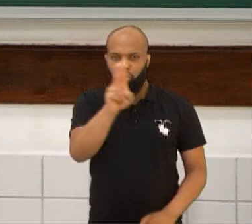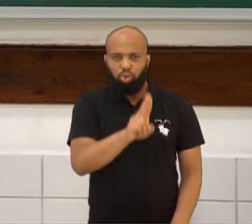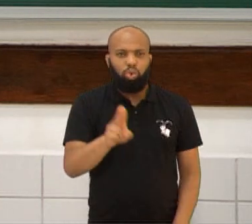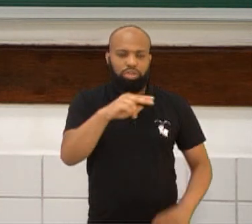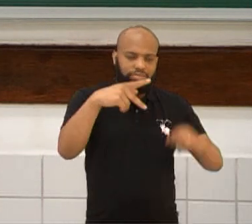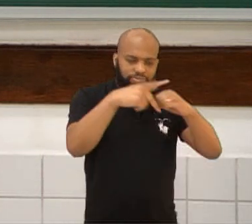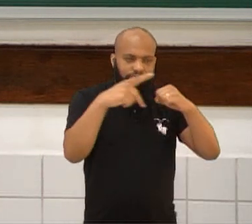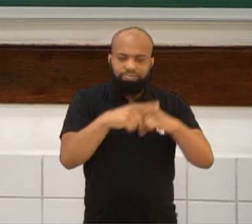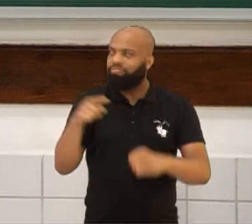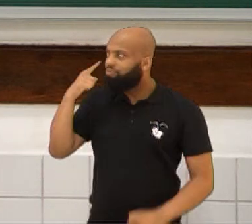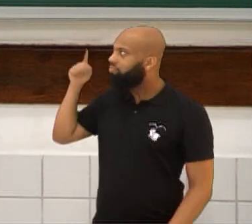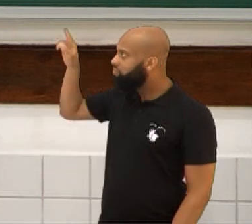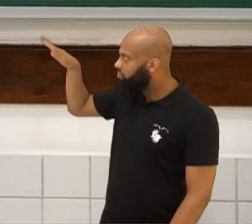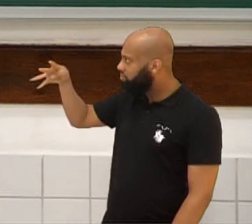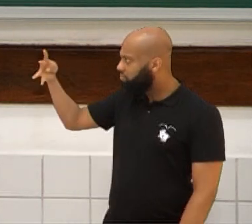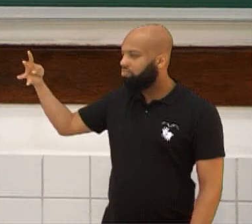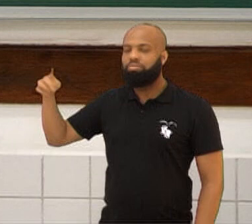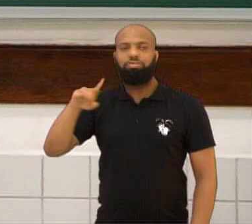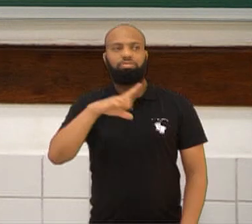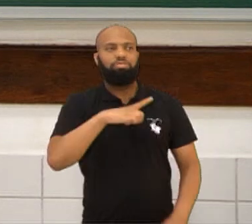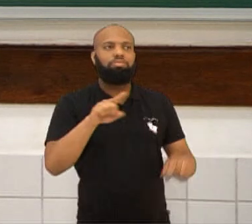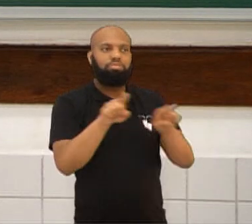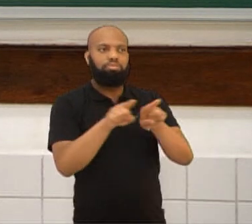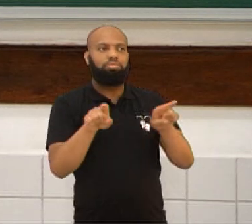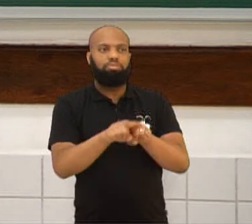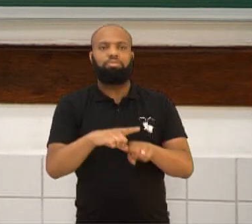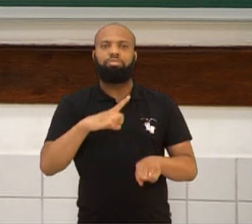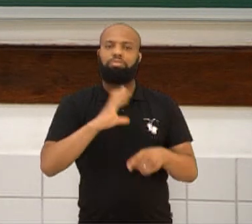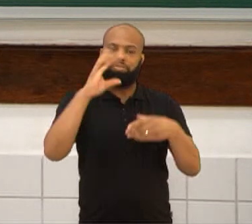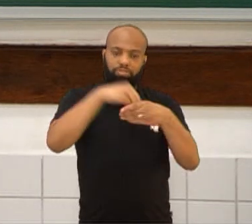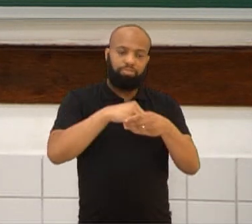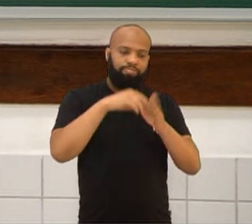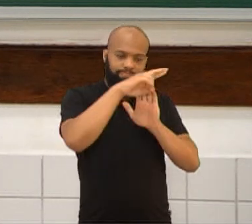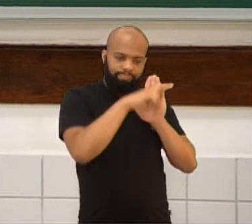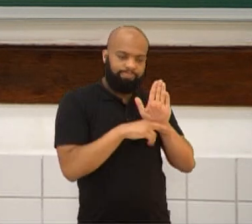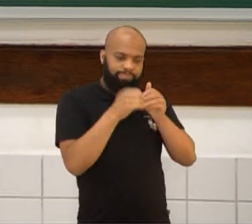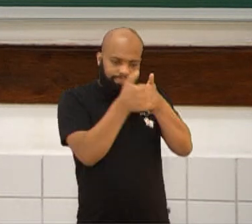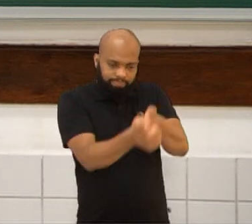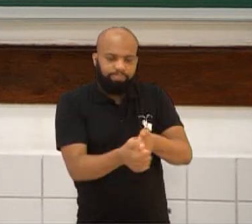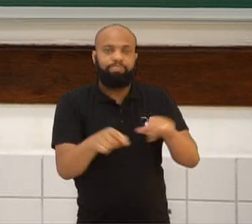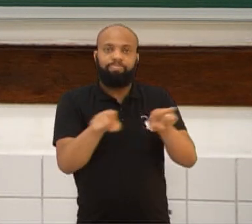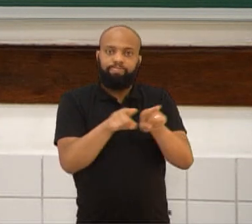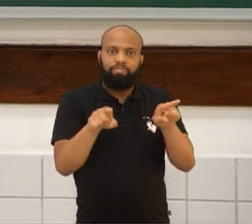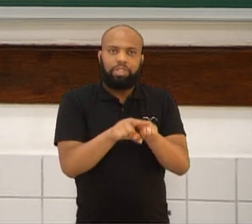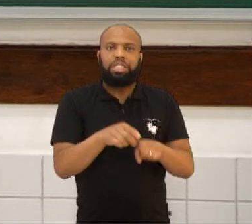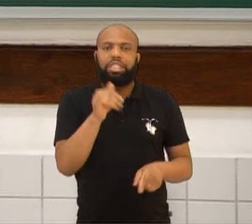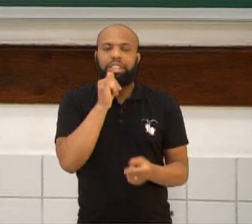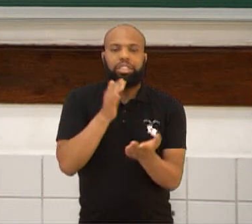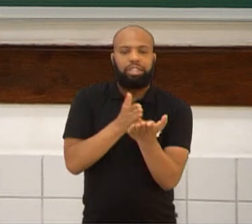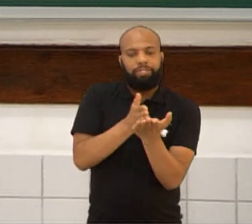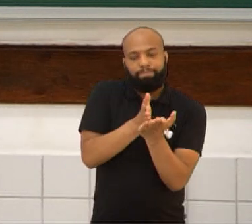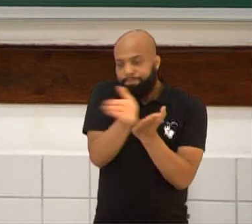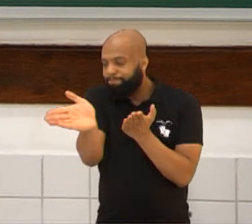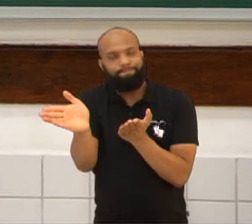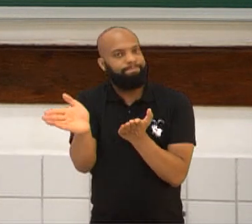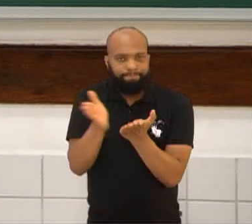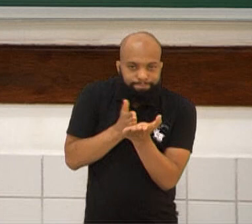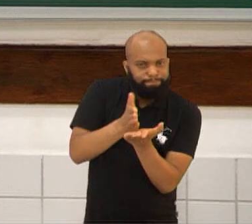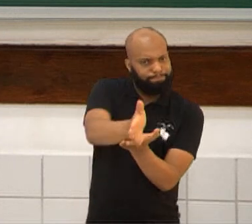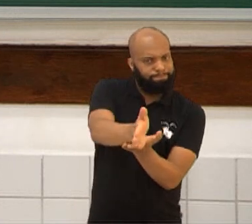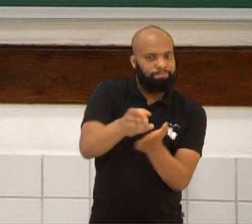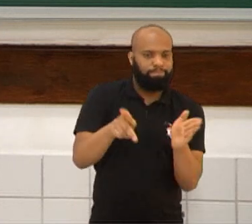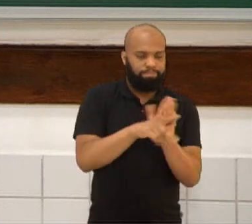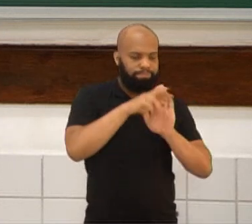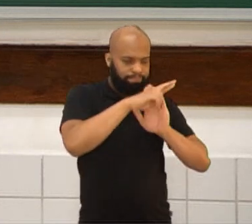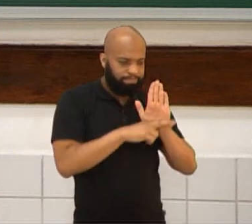esses pronomes da maneira que esteja lá na norma culta, que não fuja da norma culta,